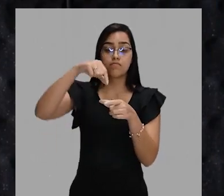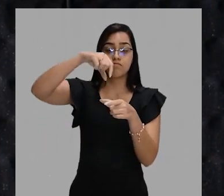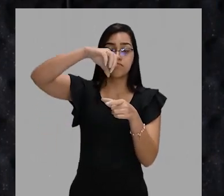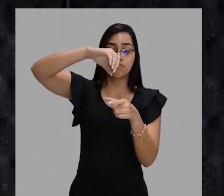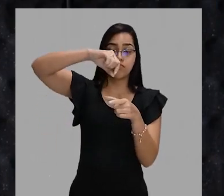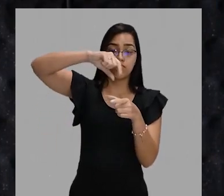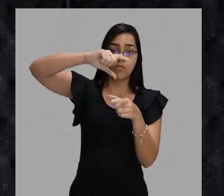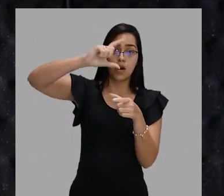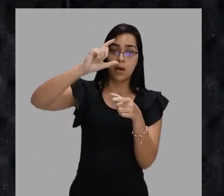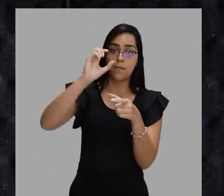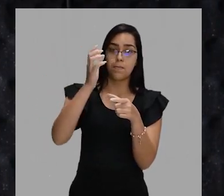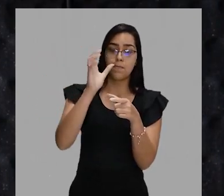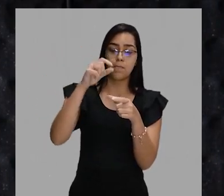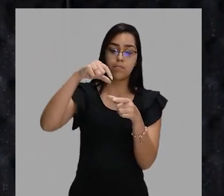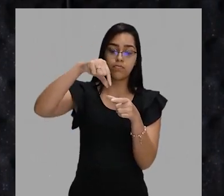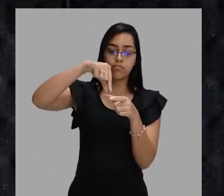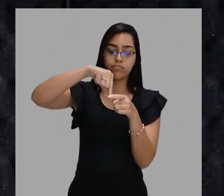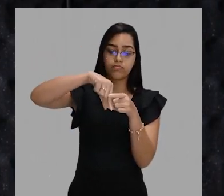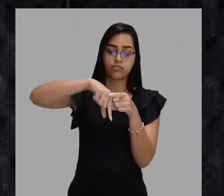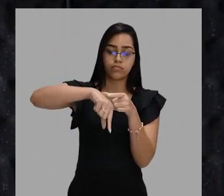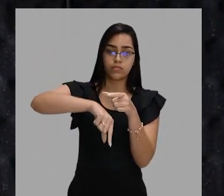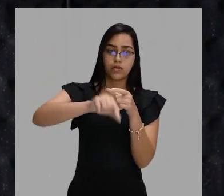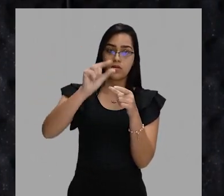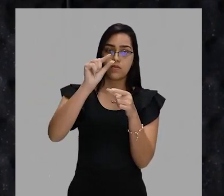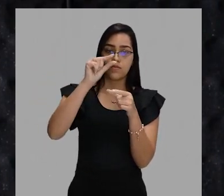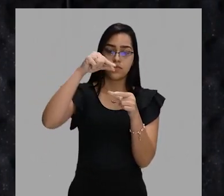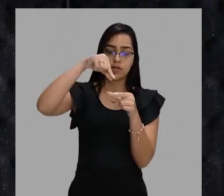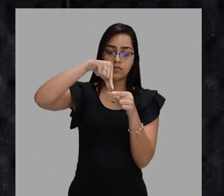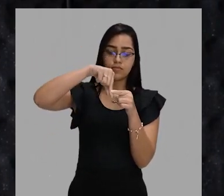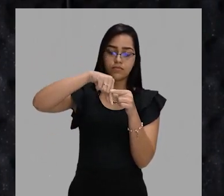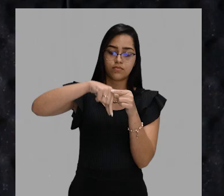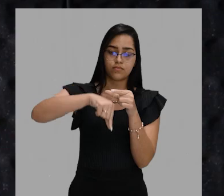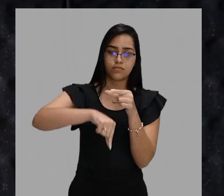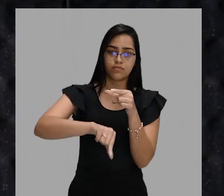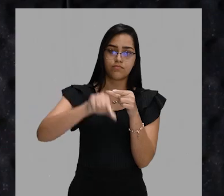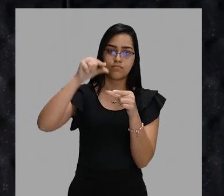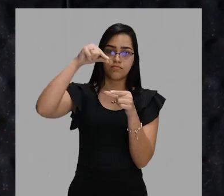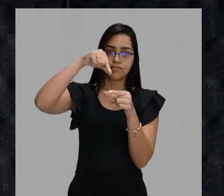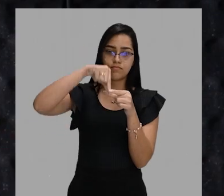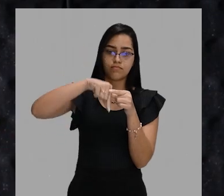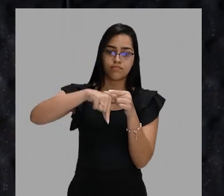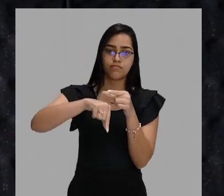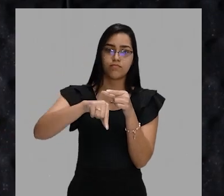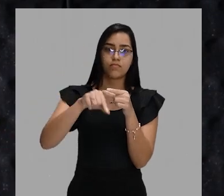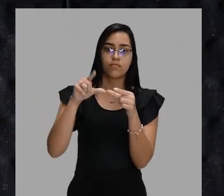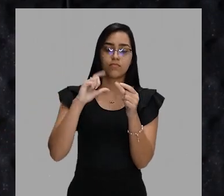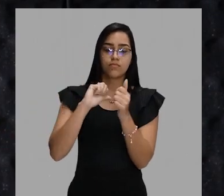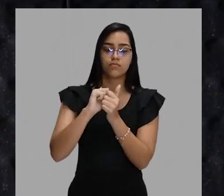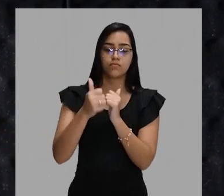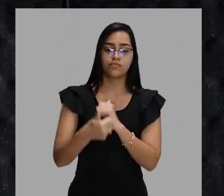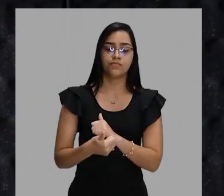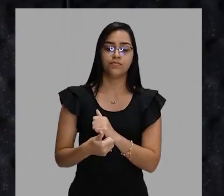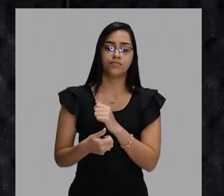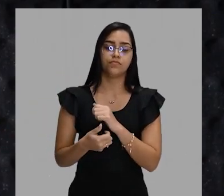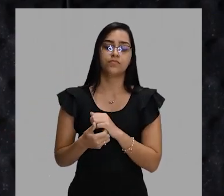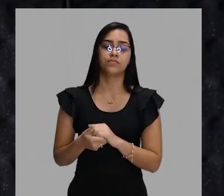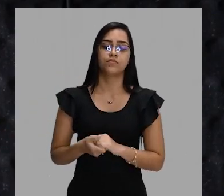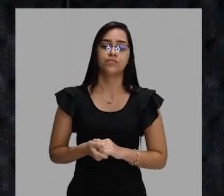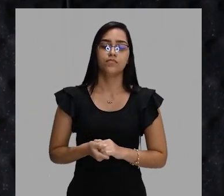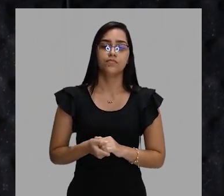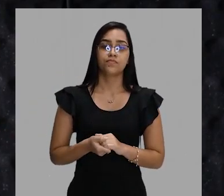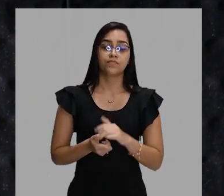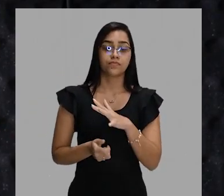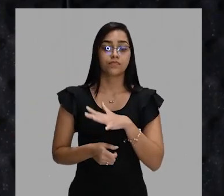do funil? Ora, aquelas bolinhas que são menores, elas estão ali adaptadas, né?